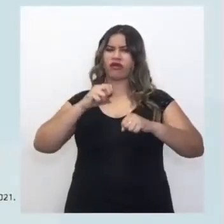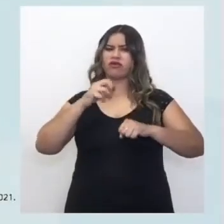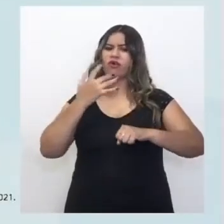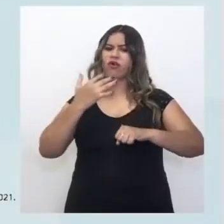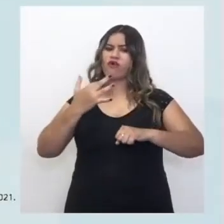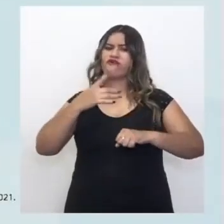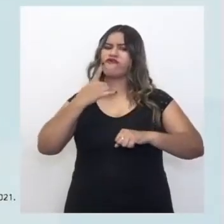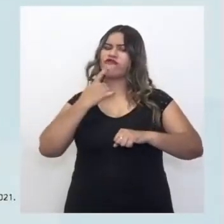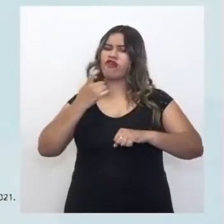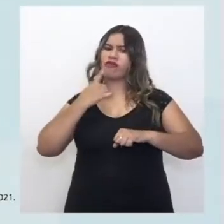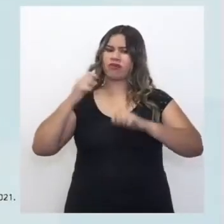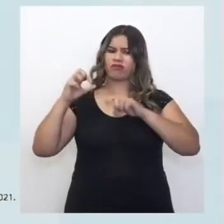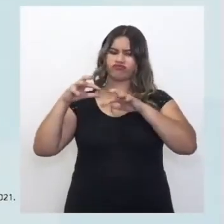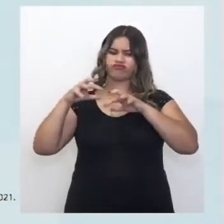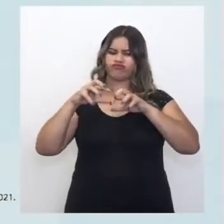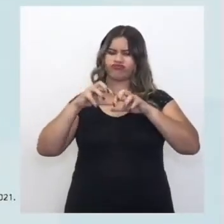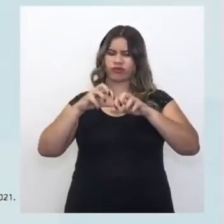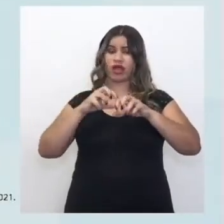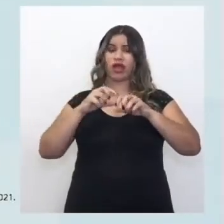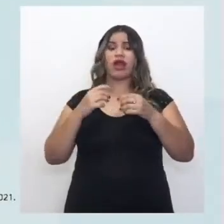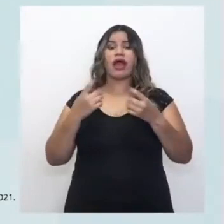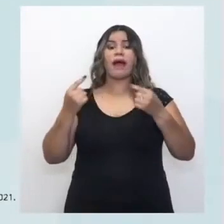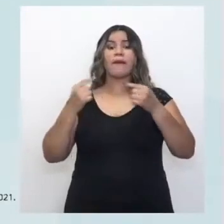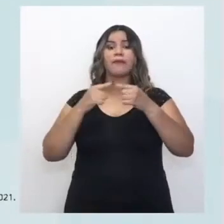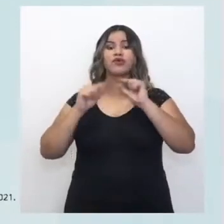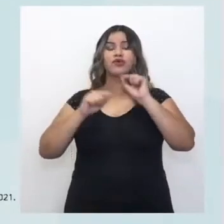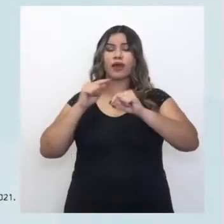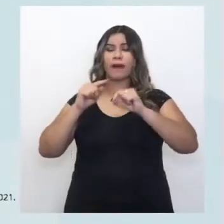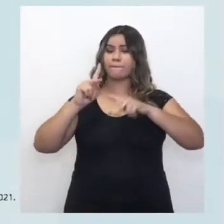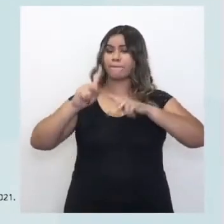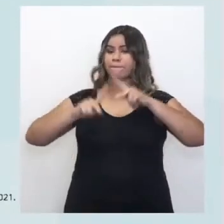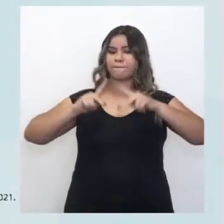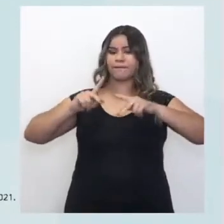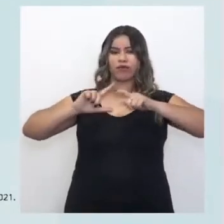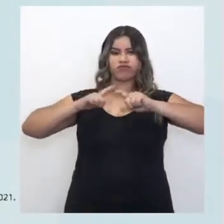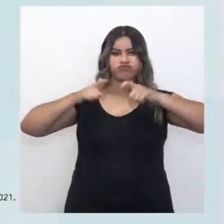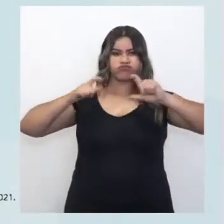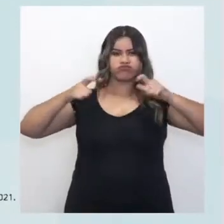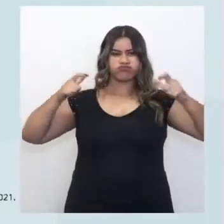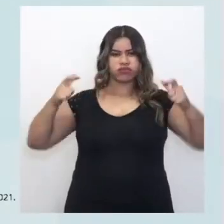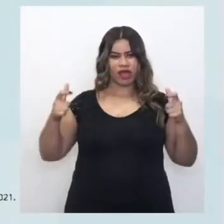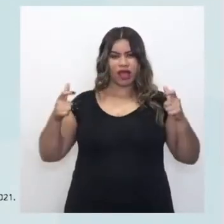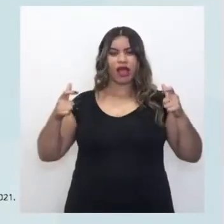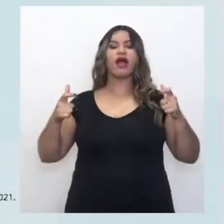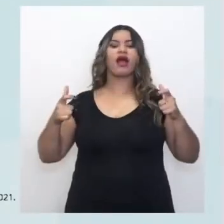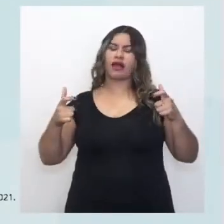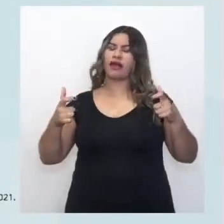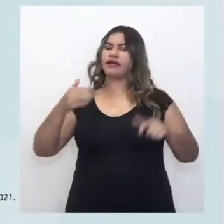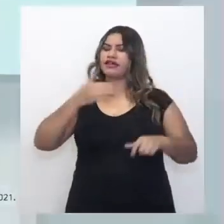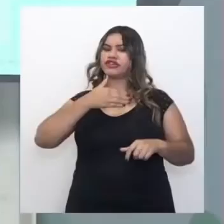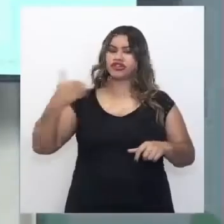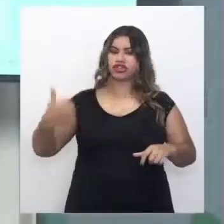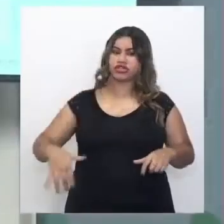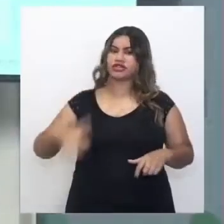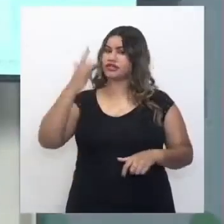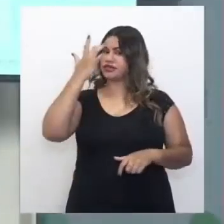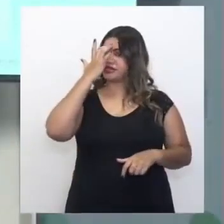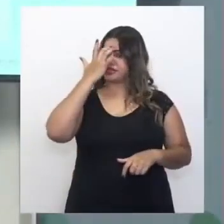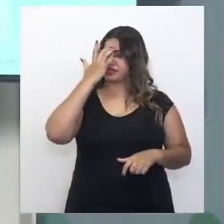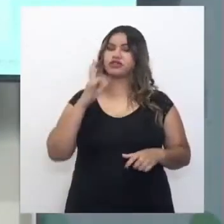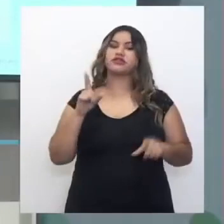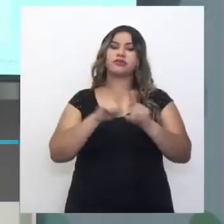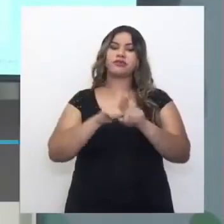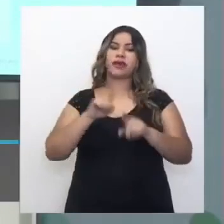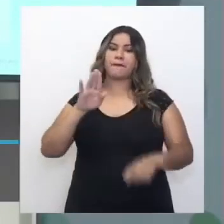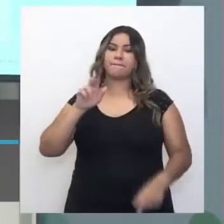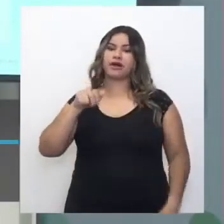de população no mundo, né? Principalmente entre a China e a Índia, como a gente viu anteriormente, mas também vimos Bangladesh também